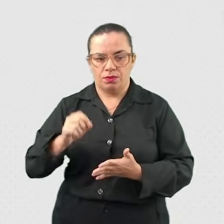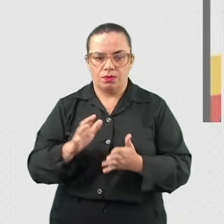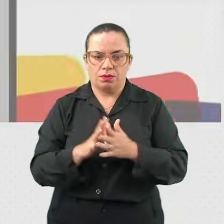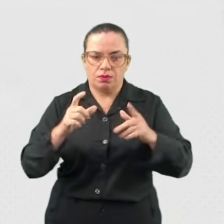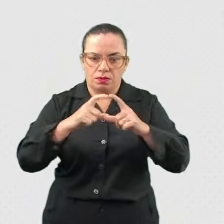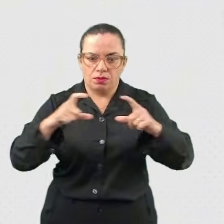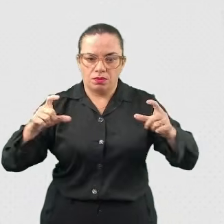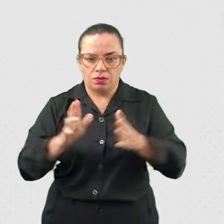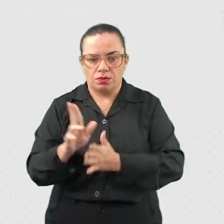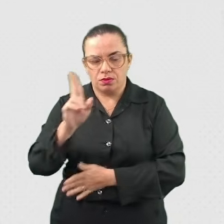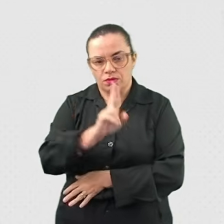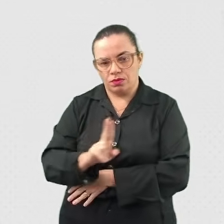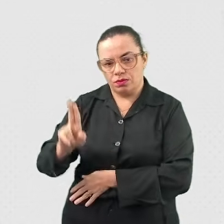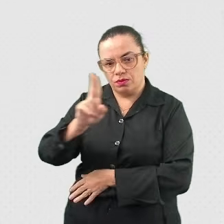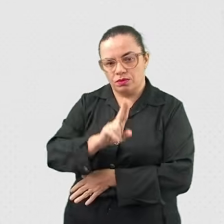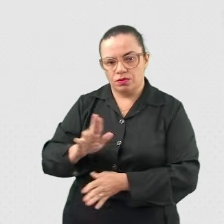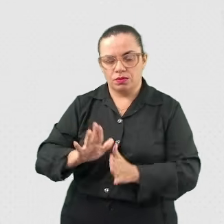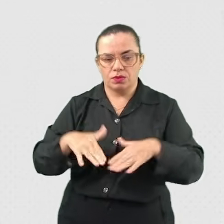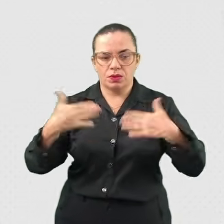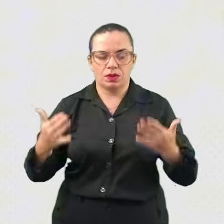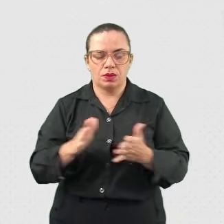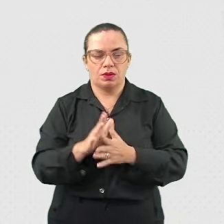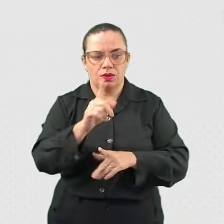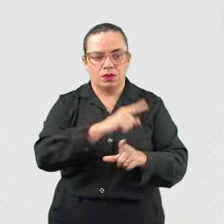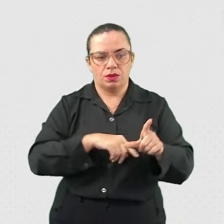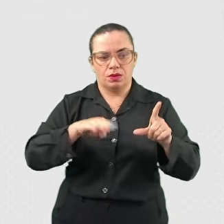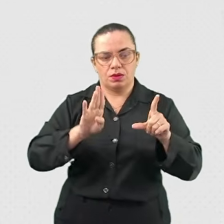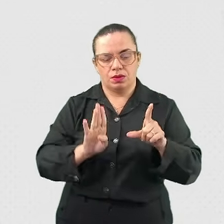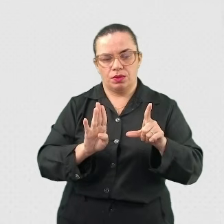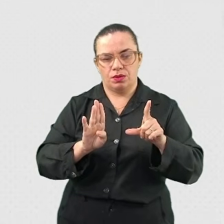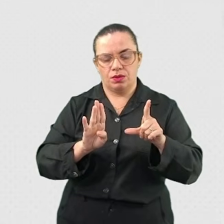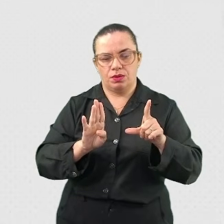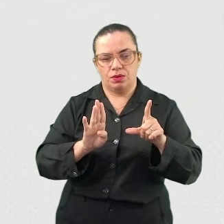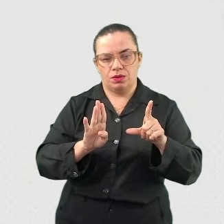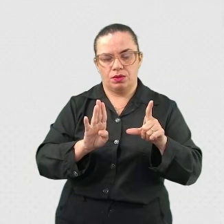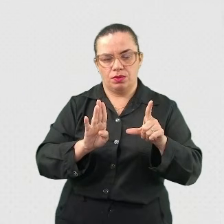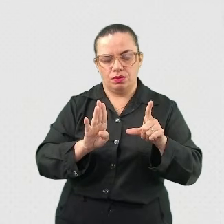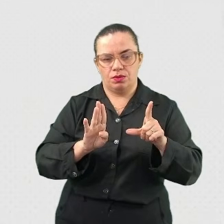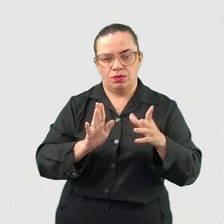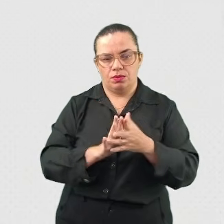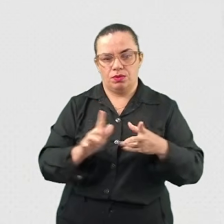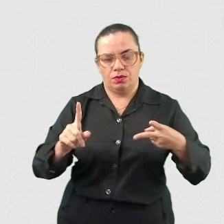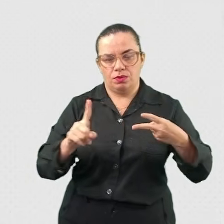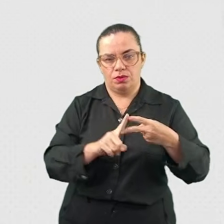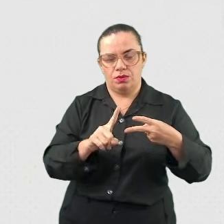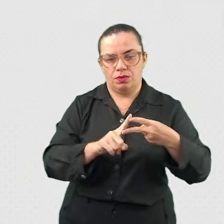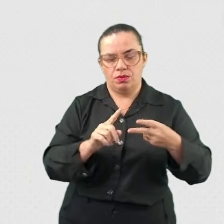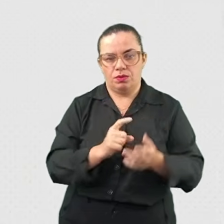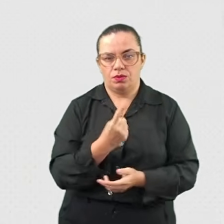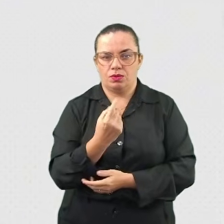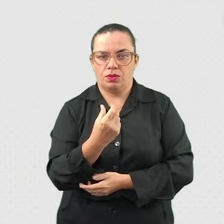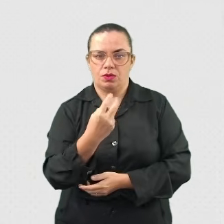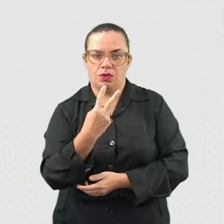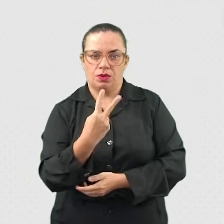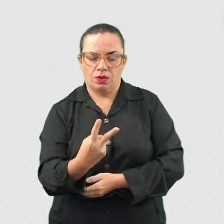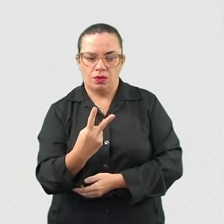certinho? E de um dodecágono. Dodecágono, turma, é um polígono de 12 lados.